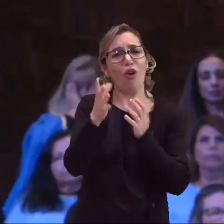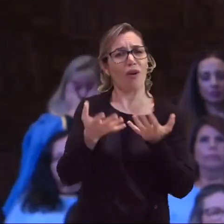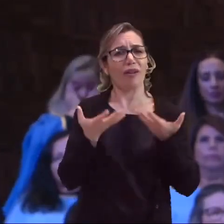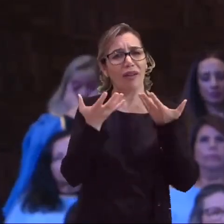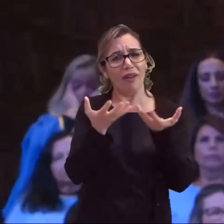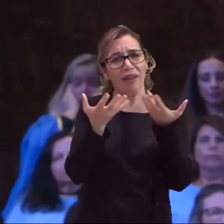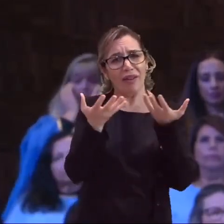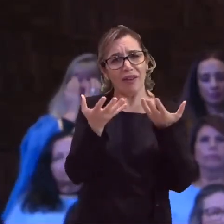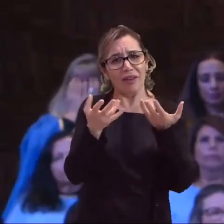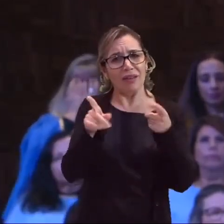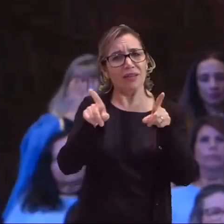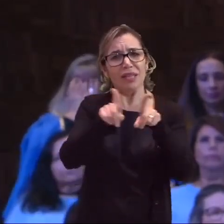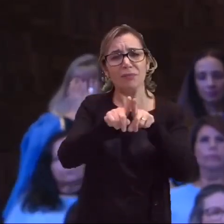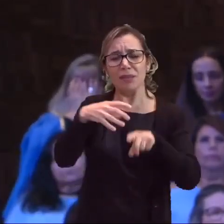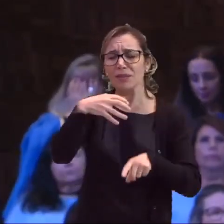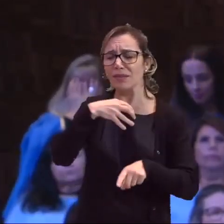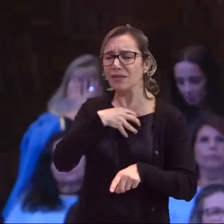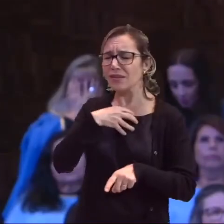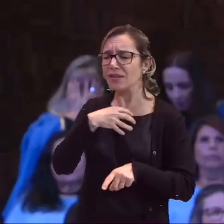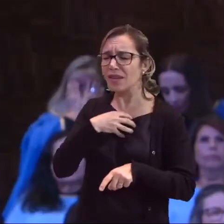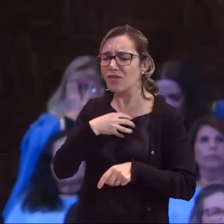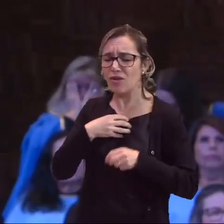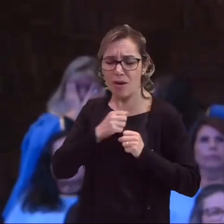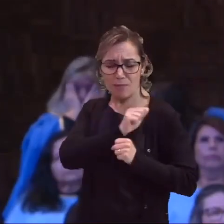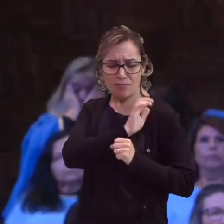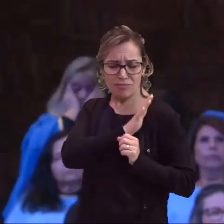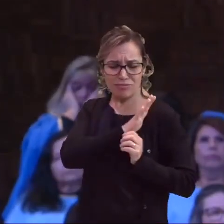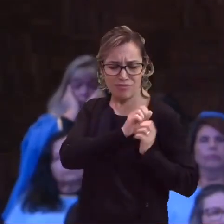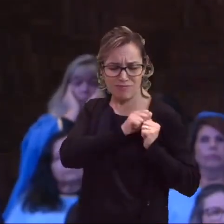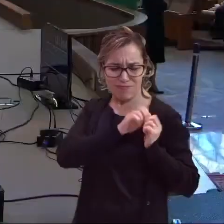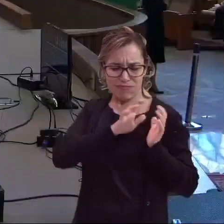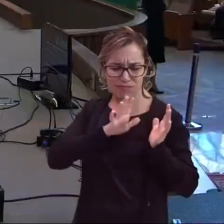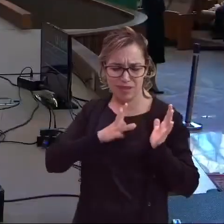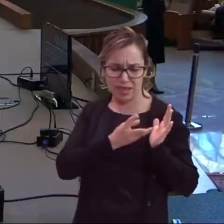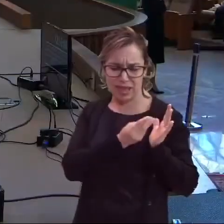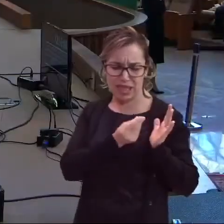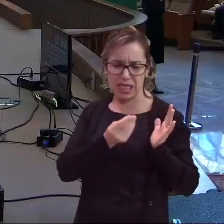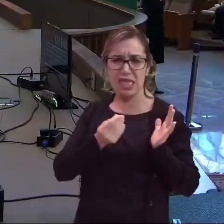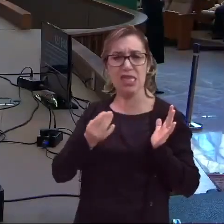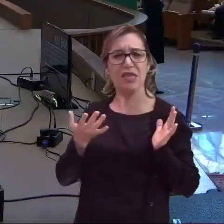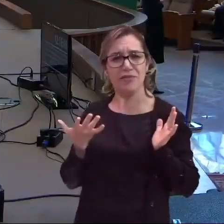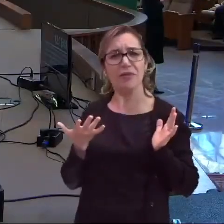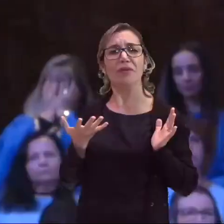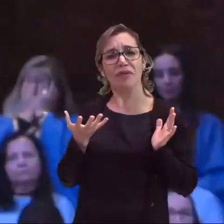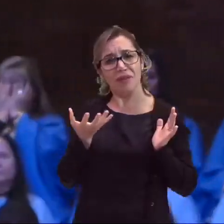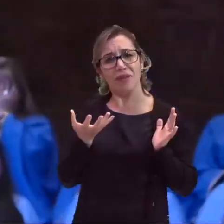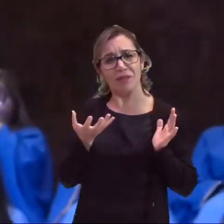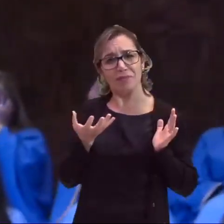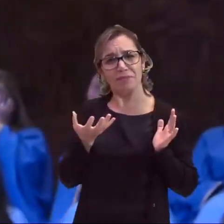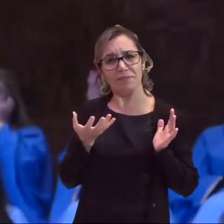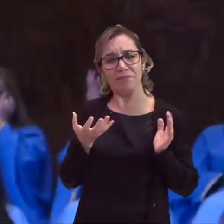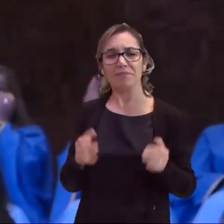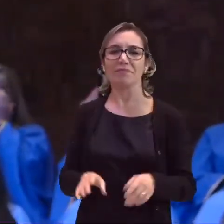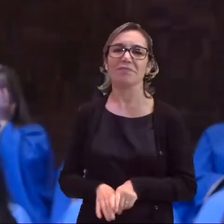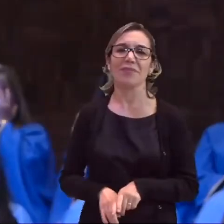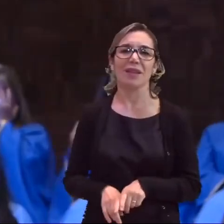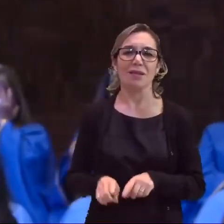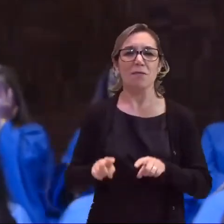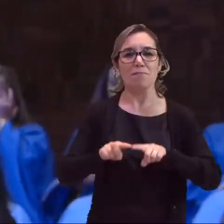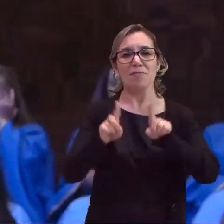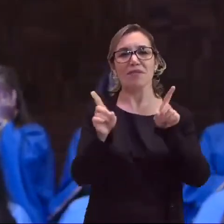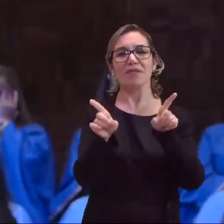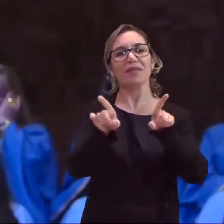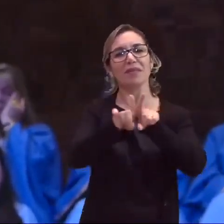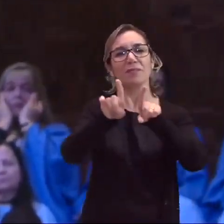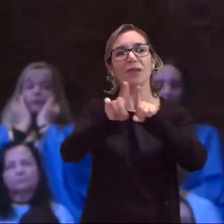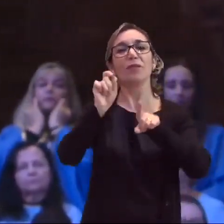a espiritualidade na vida é isso que ele tá falando mas também surgiu a repetição de